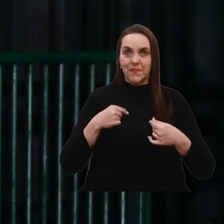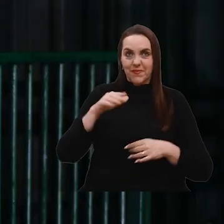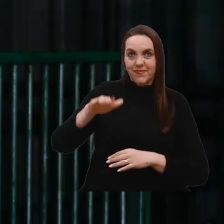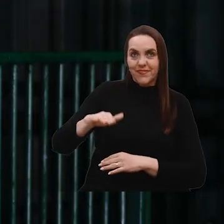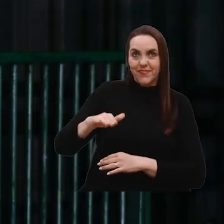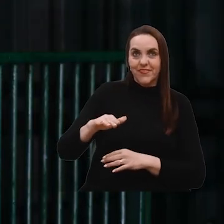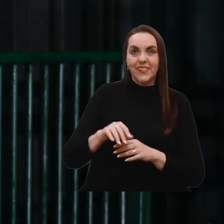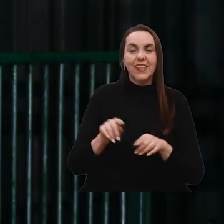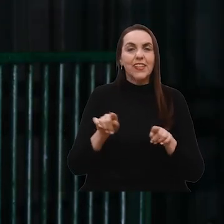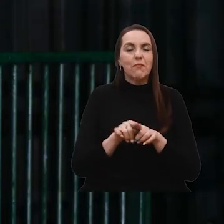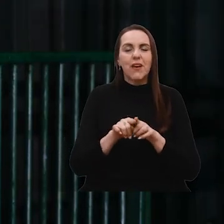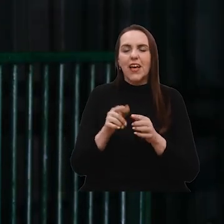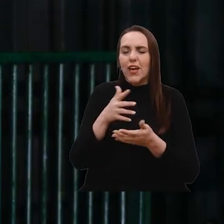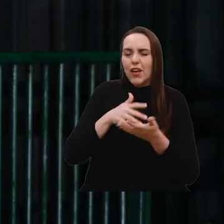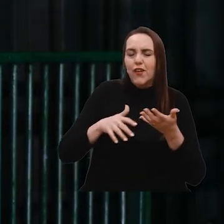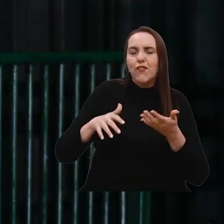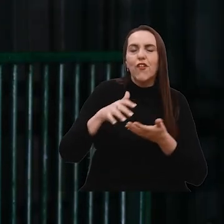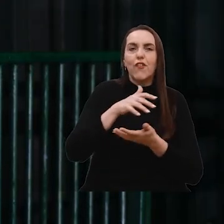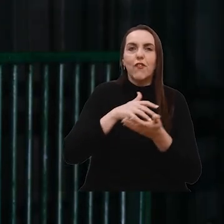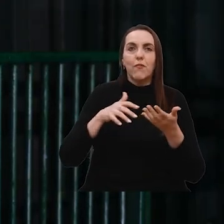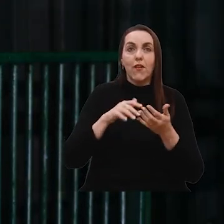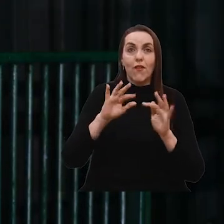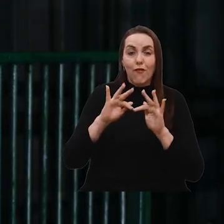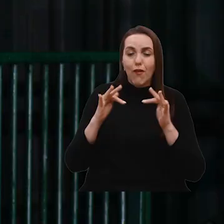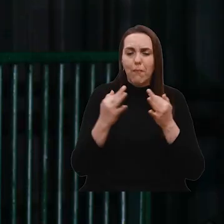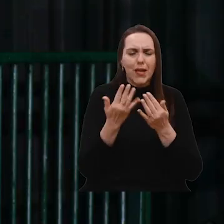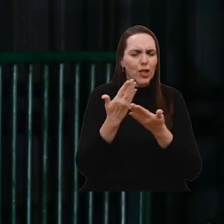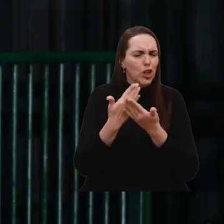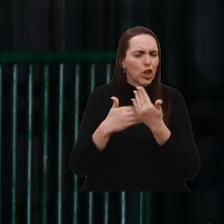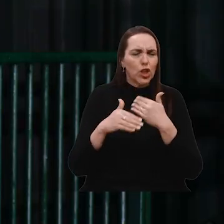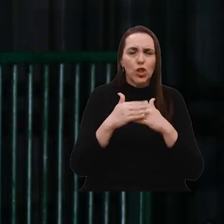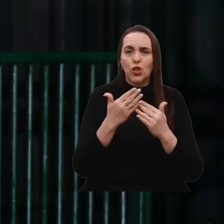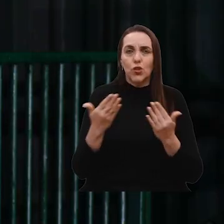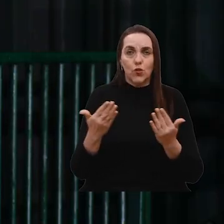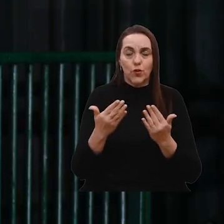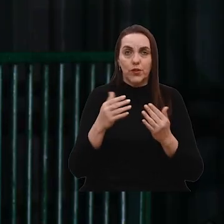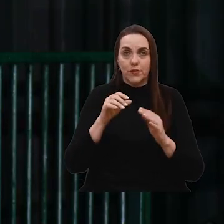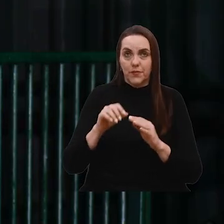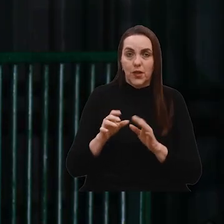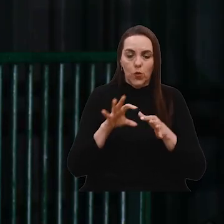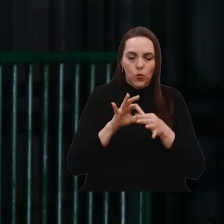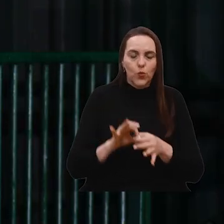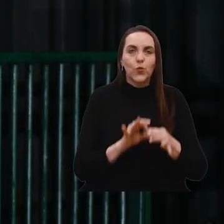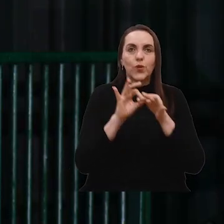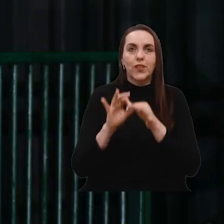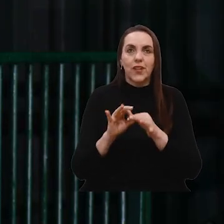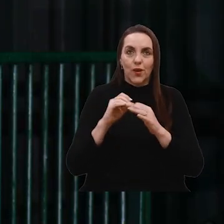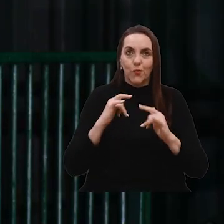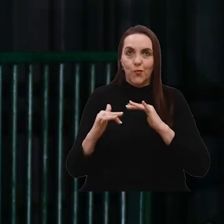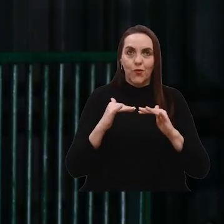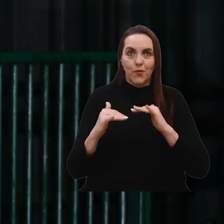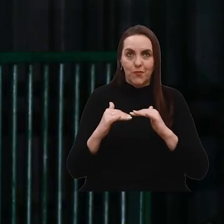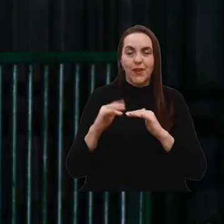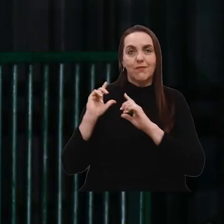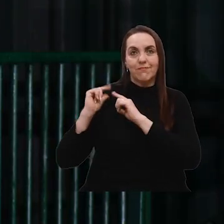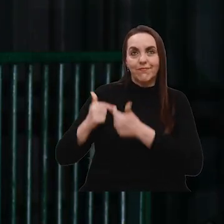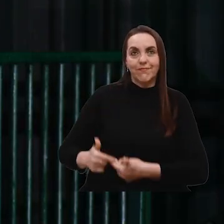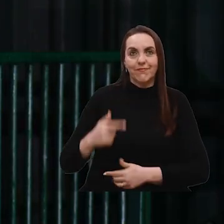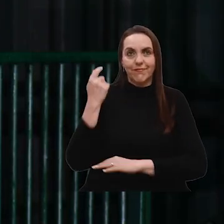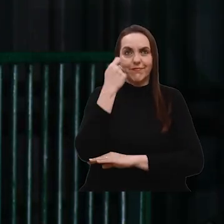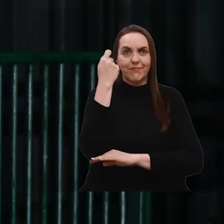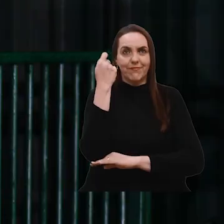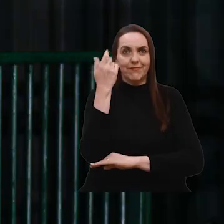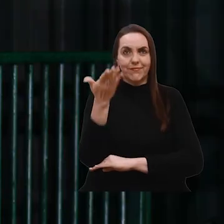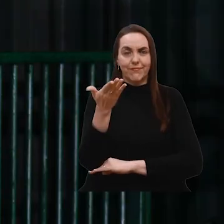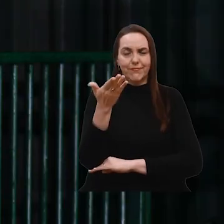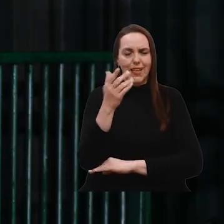e peões. Porque nós estamos falando do envolvimento de famílias inteiras e unidas no movimento